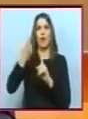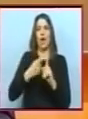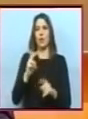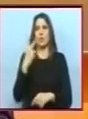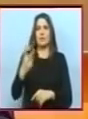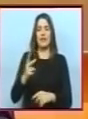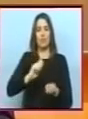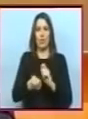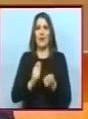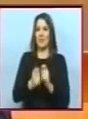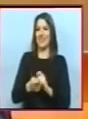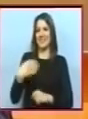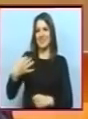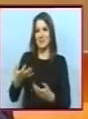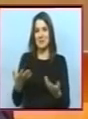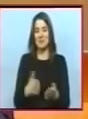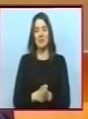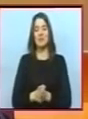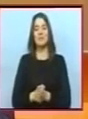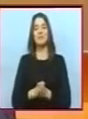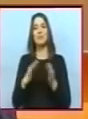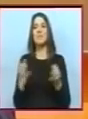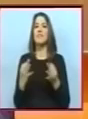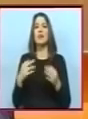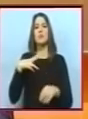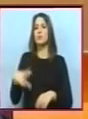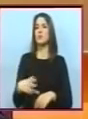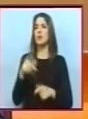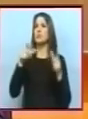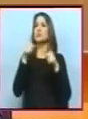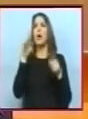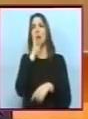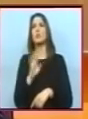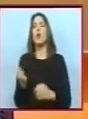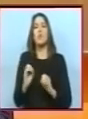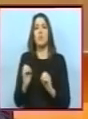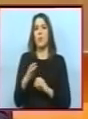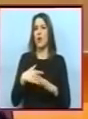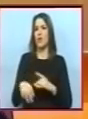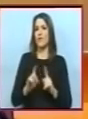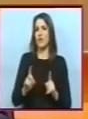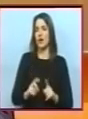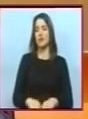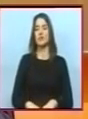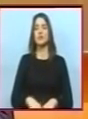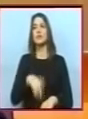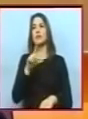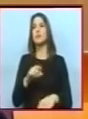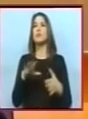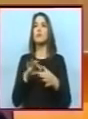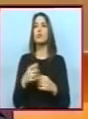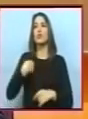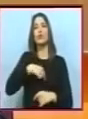tal. Mas de facto não há uma grande tradição, não se fazem muitos testamentos. E tem muito a ver, julgo eu também, com o nosso